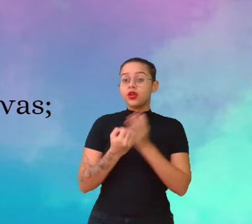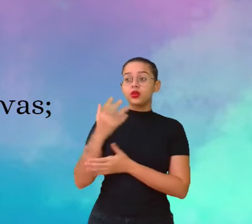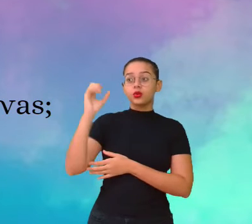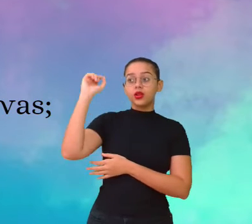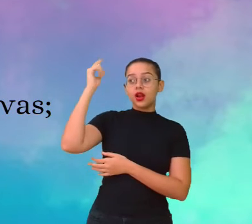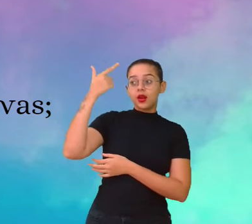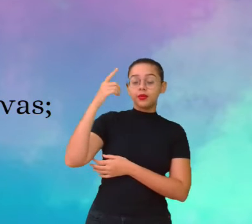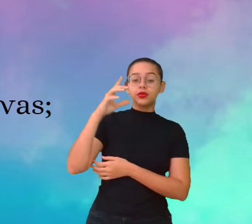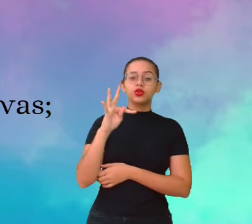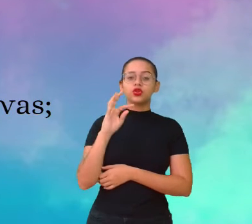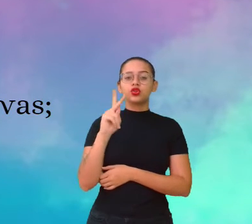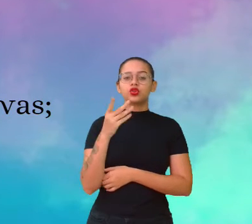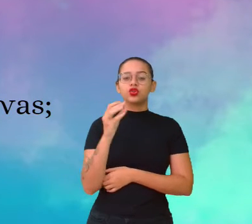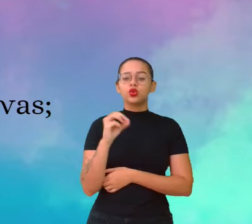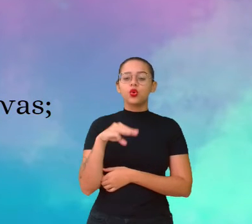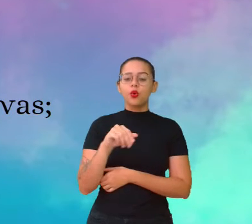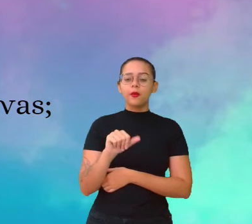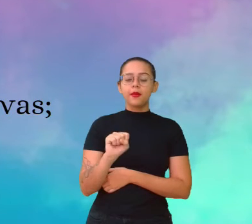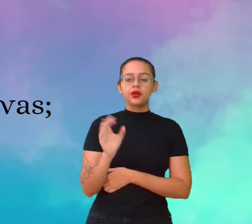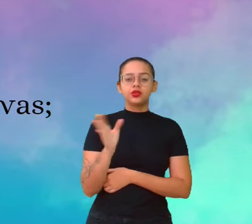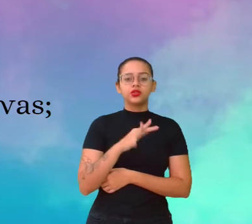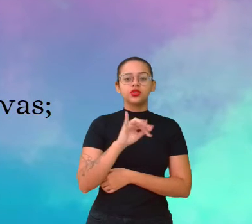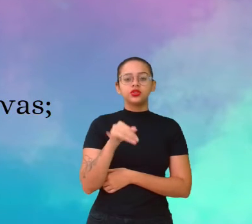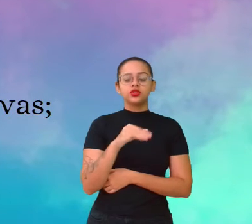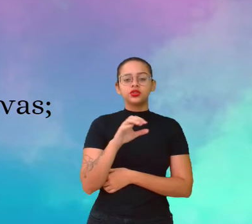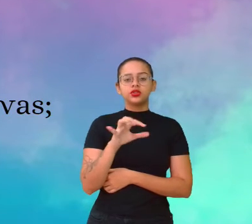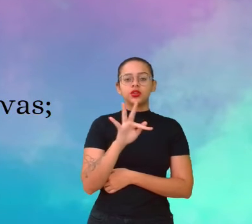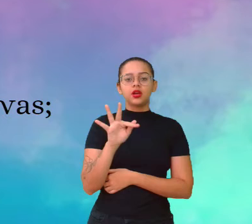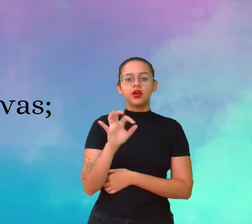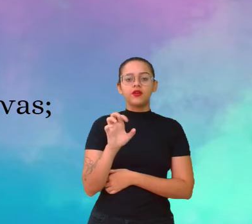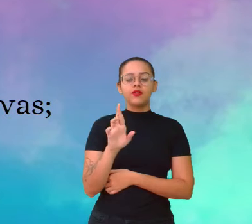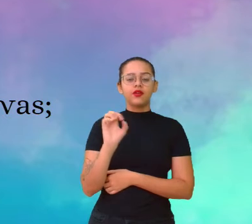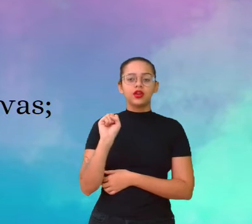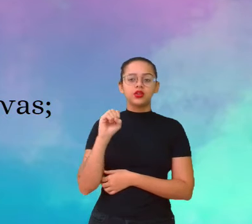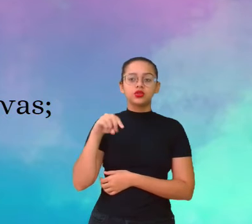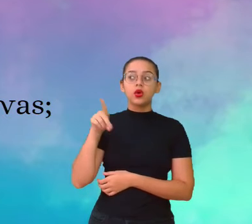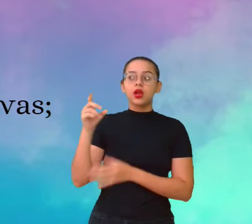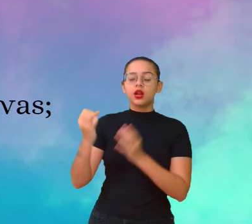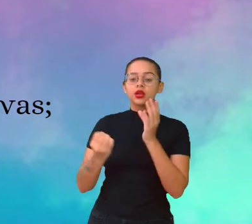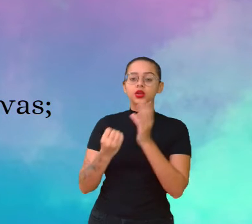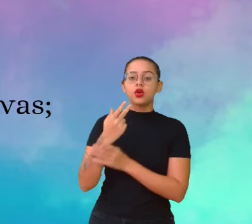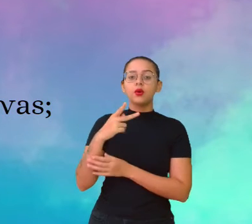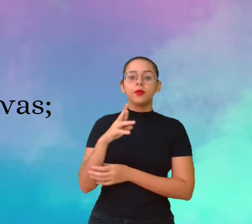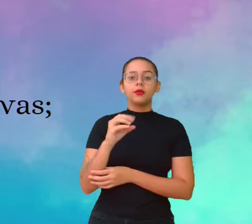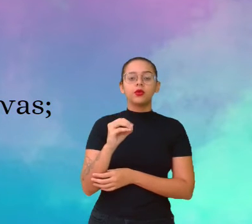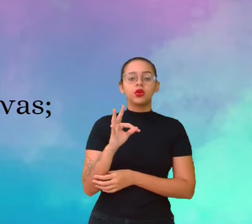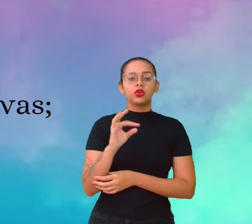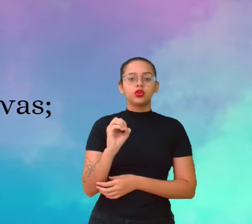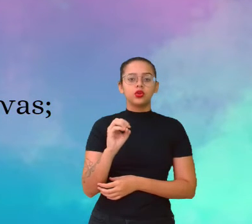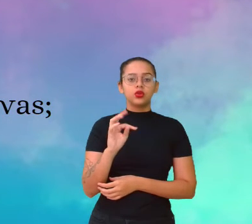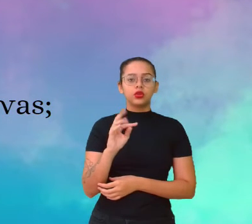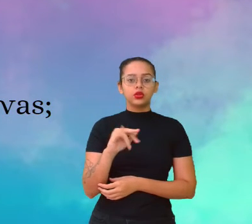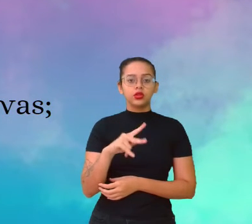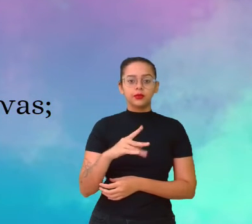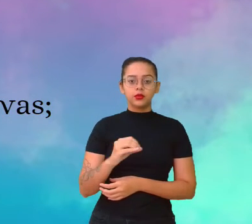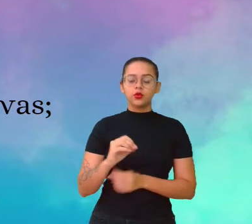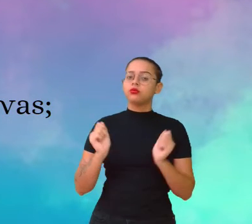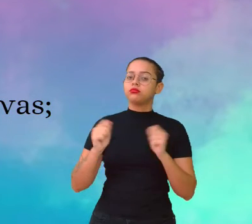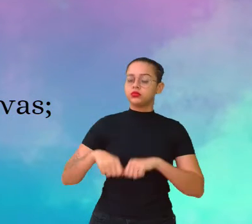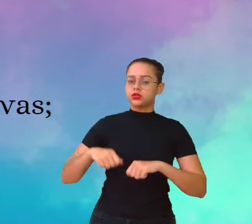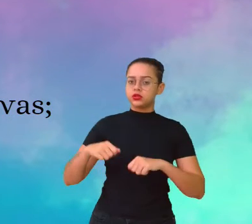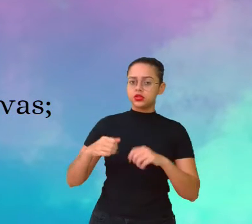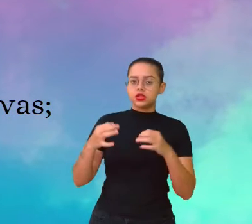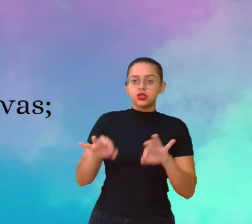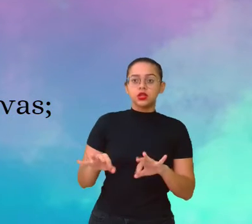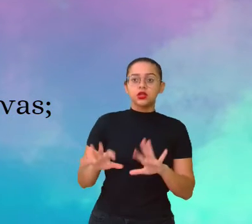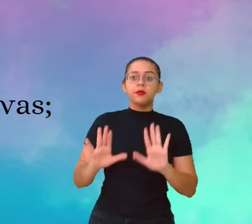elétrica, né, o Thomas Jefferson, ele falava a respeito disso, de que ele criou um protótipo que deu certo e que virou a lâmpada elétrica. Só que